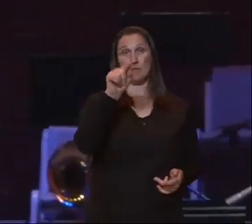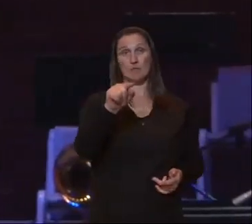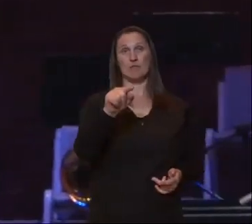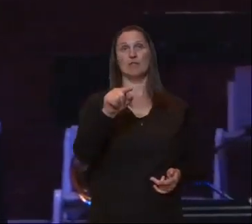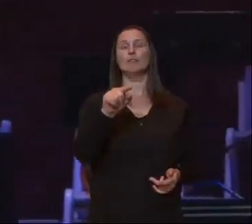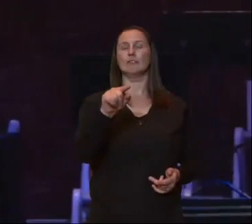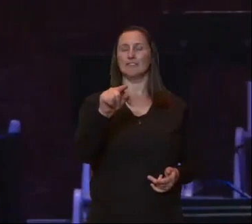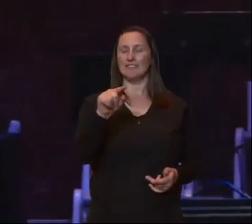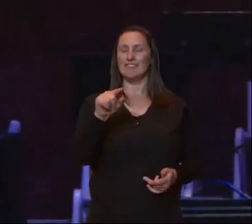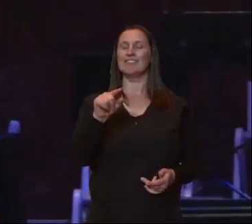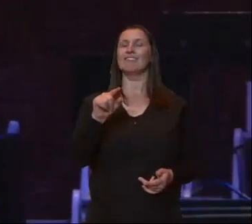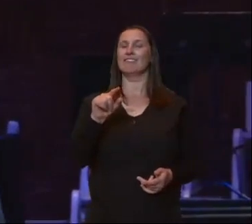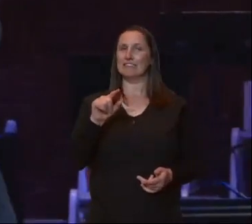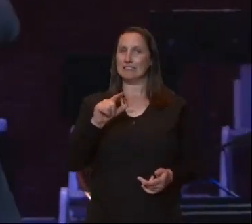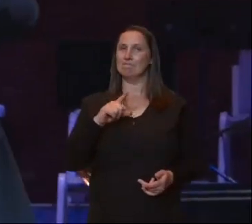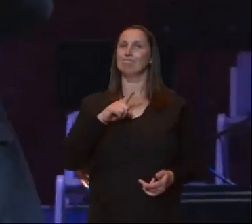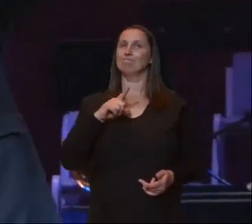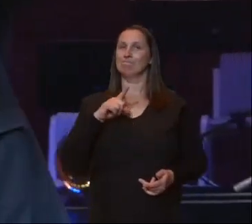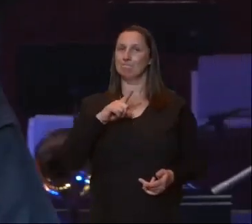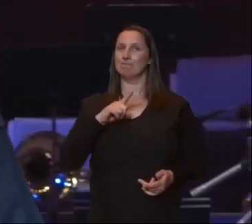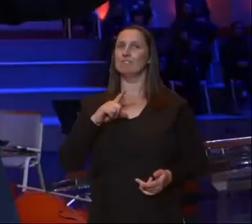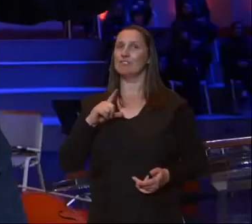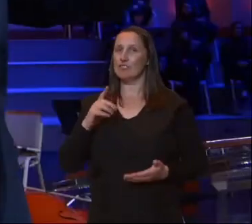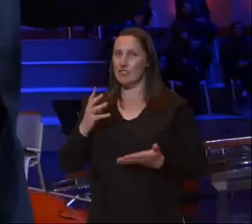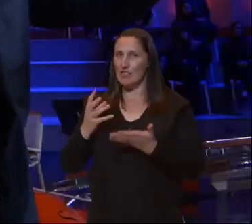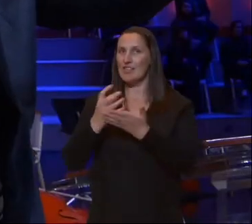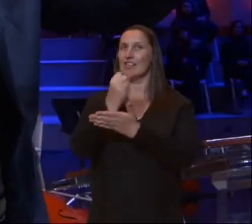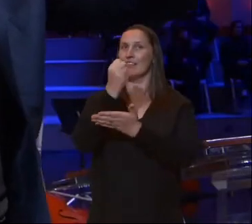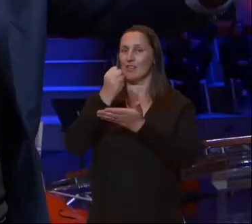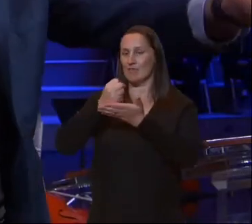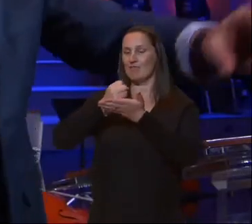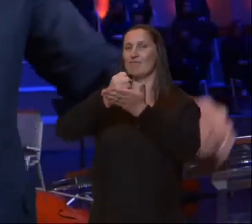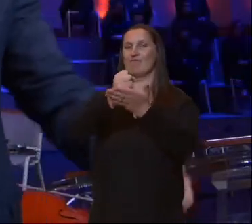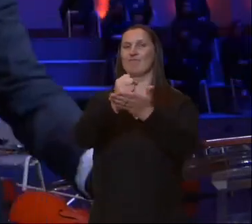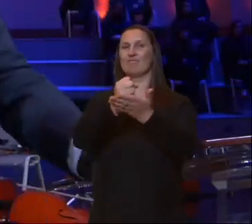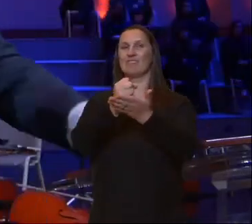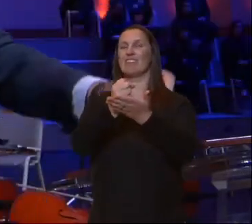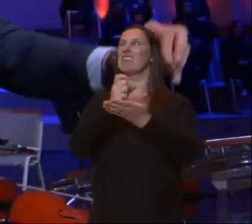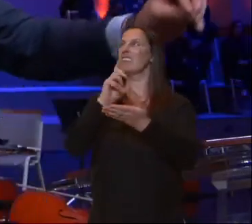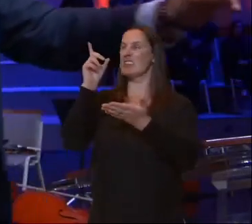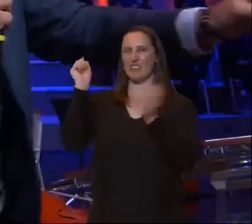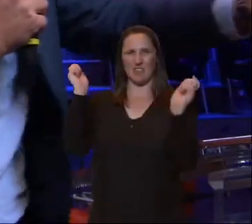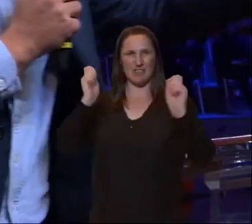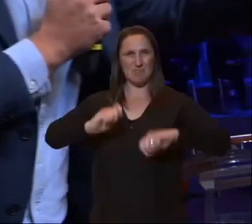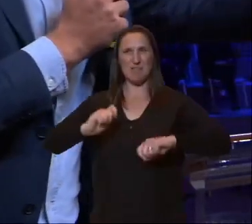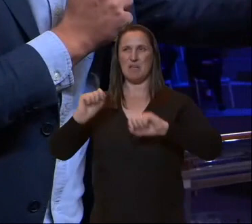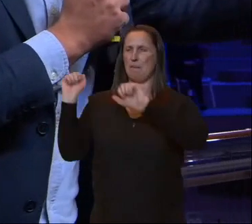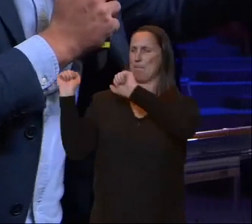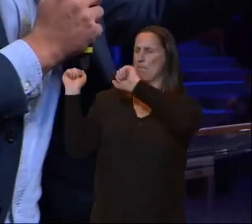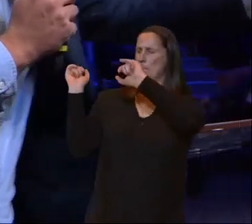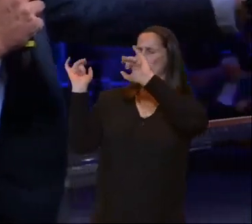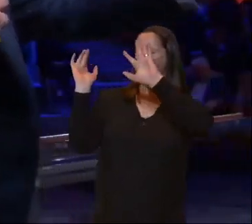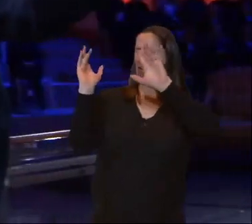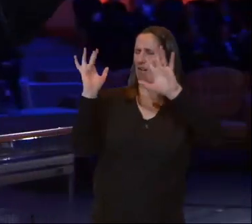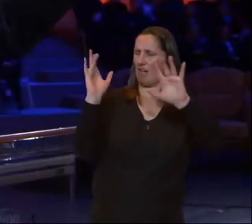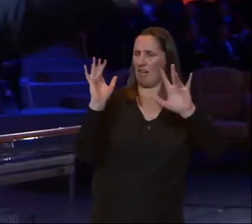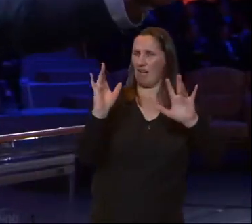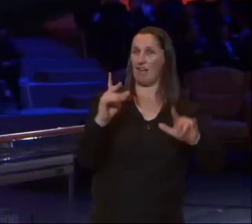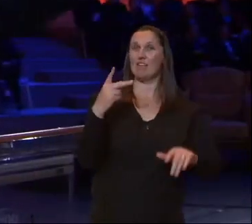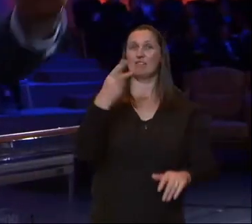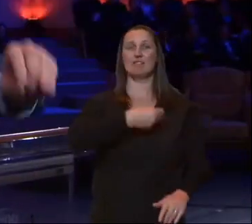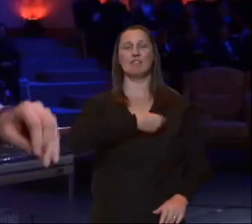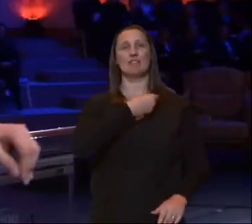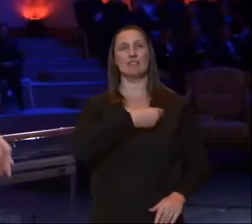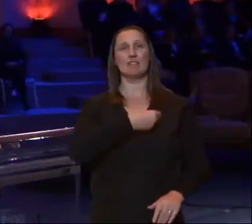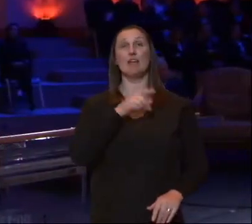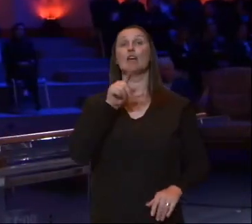um resgatador. Sim, um Deus provedor, que pode derramar favor na sua vida.